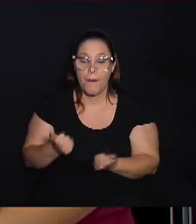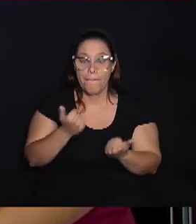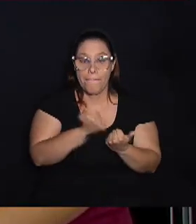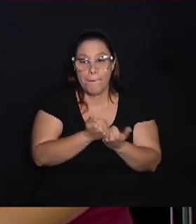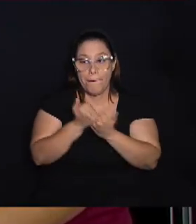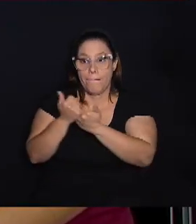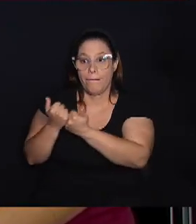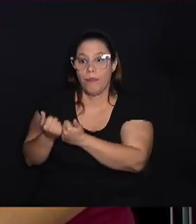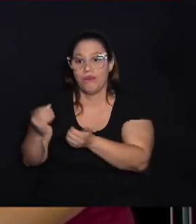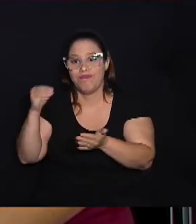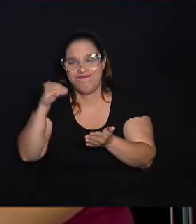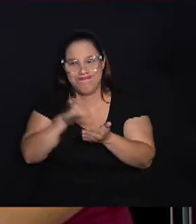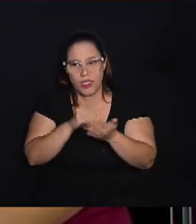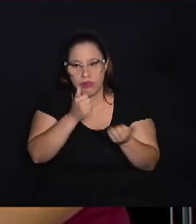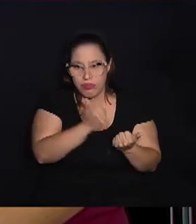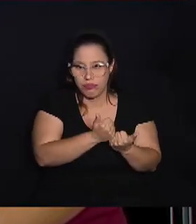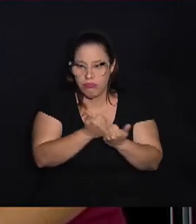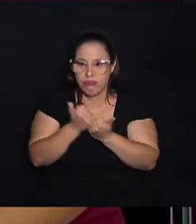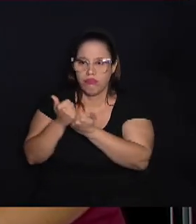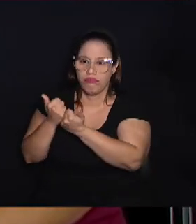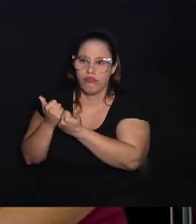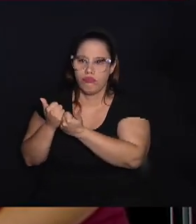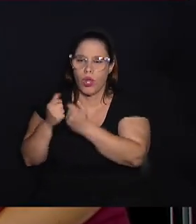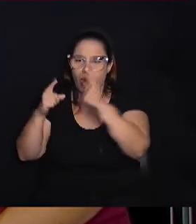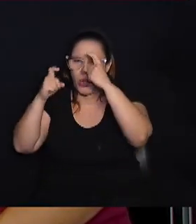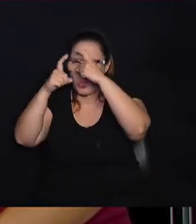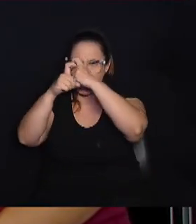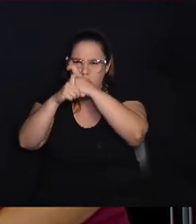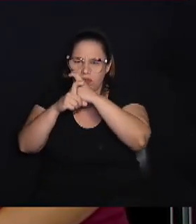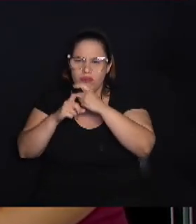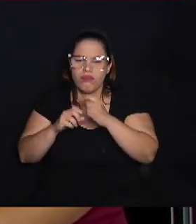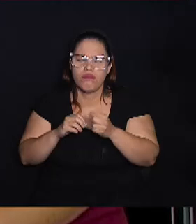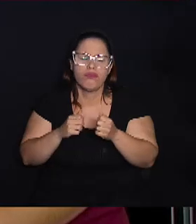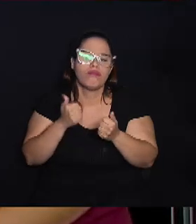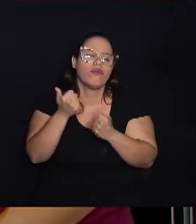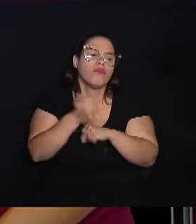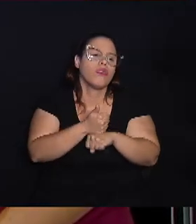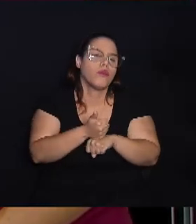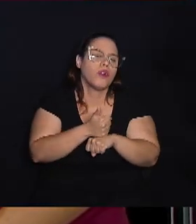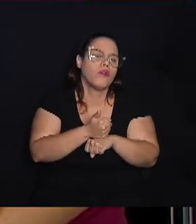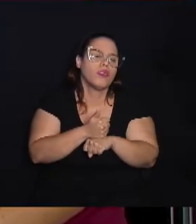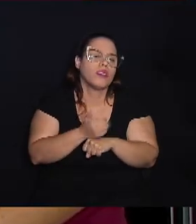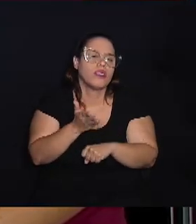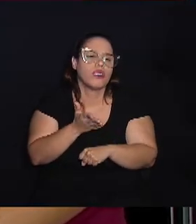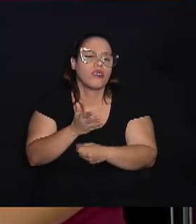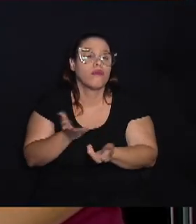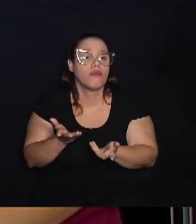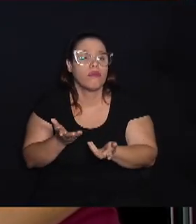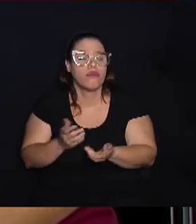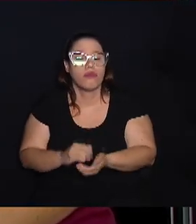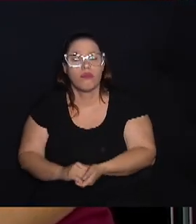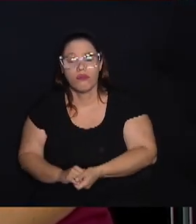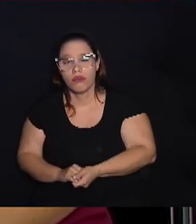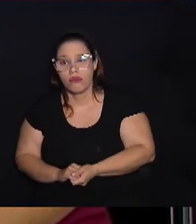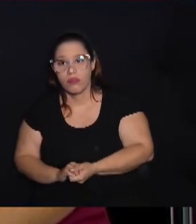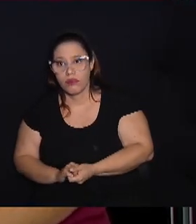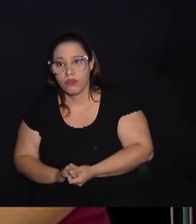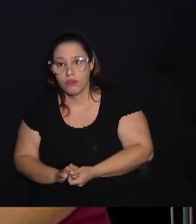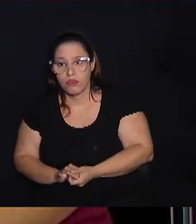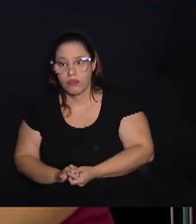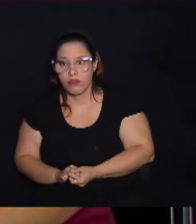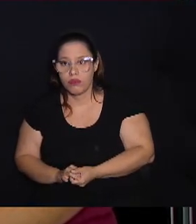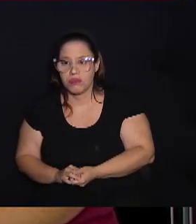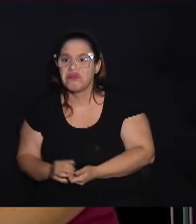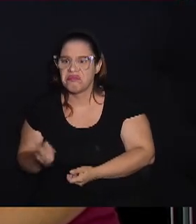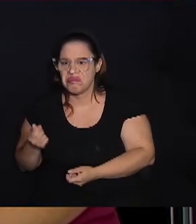da falta de patrocínio, né, qual a principal dificuldade assim, da profissão em si mesmo? Eu acho